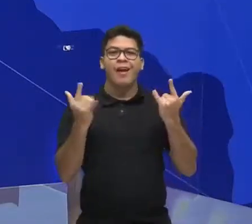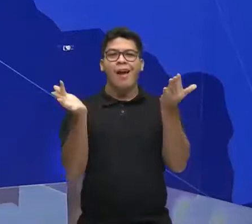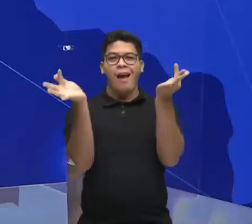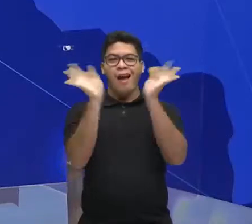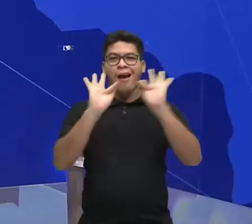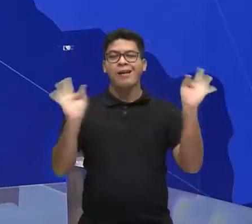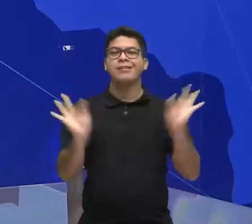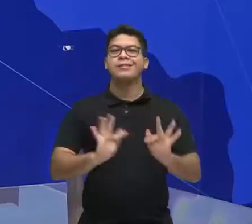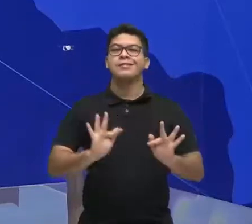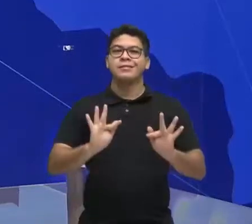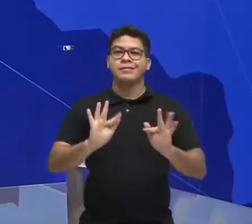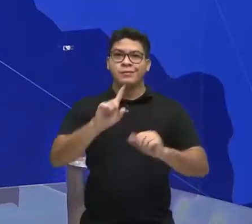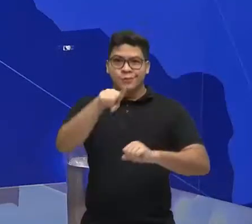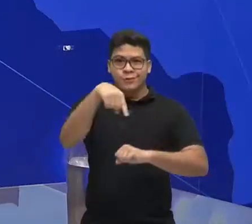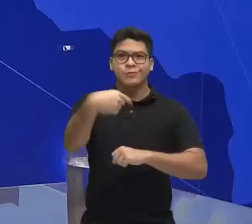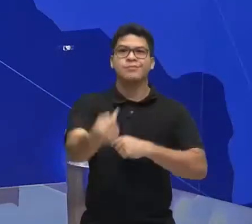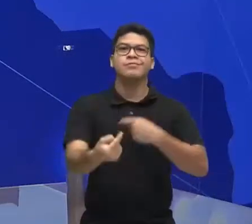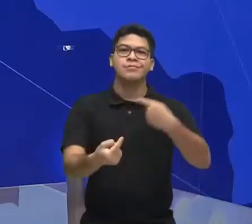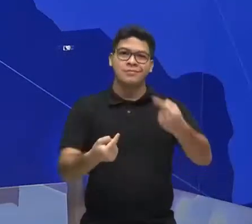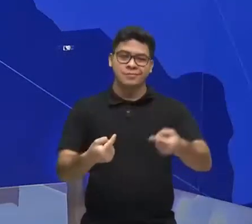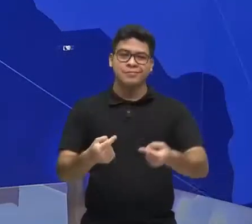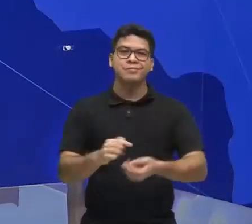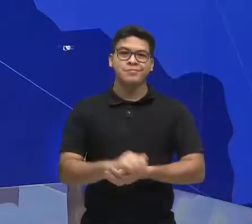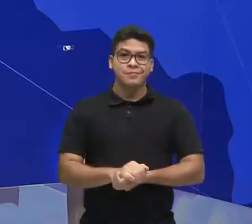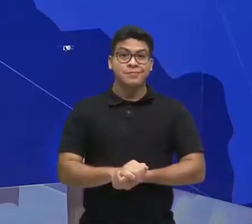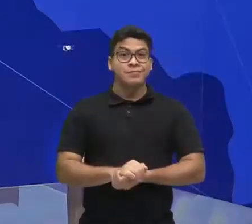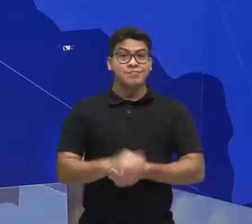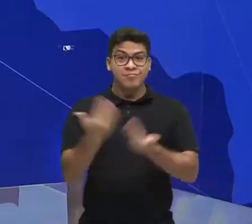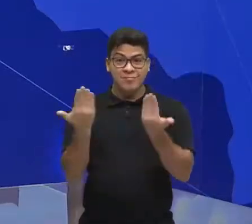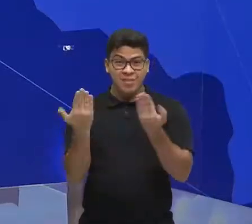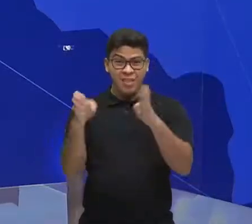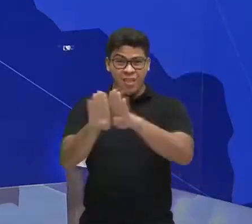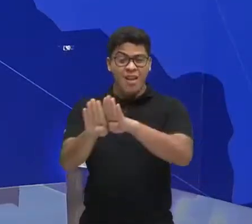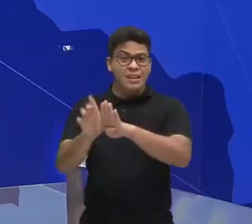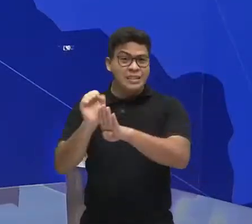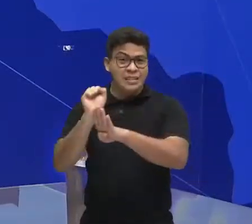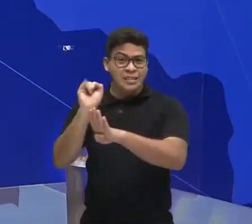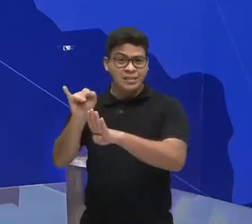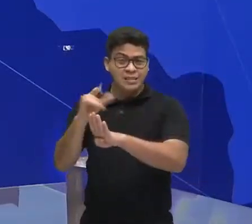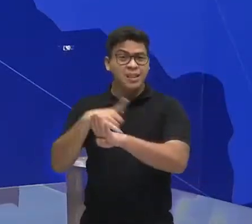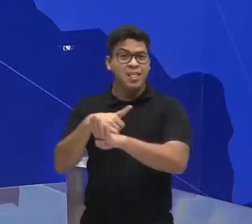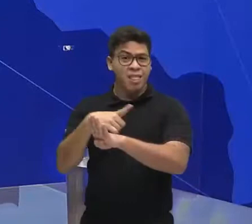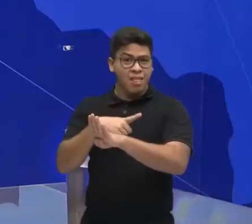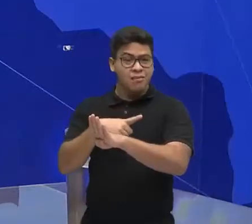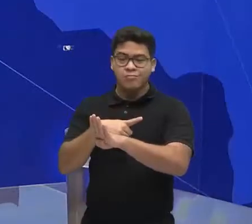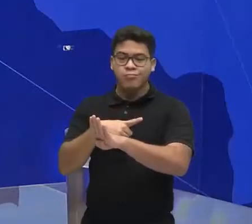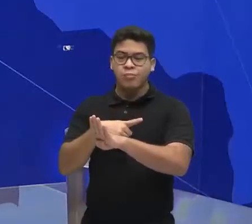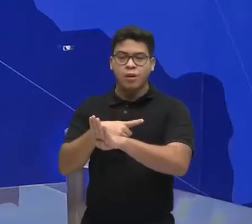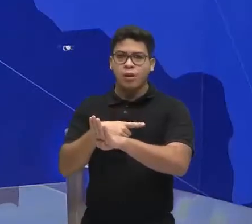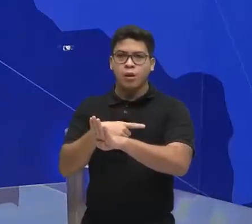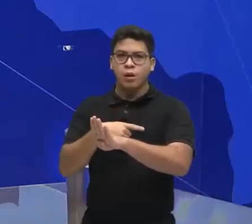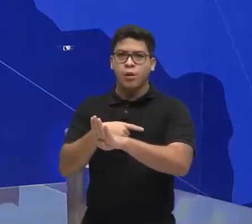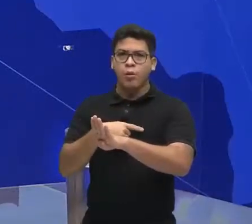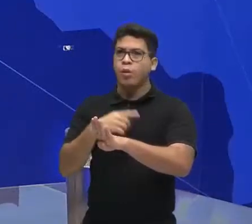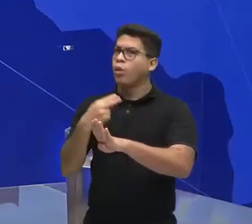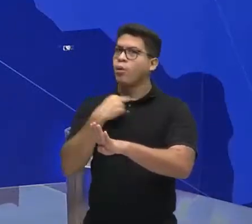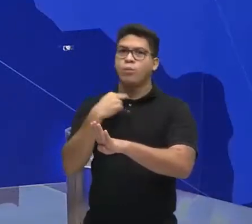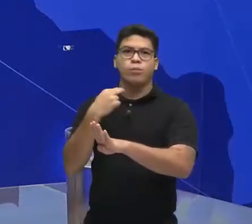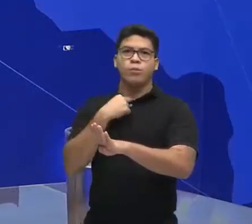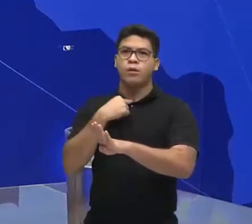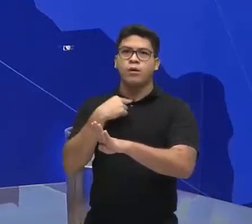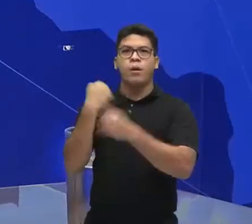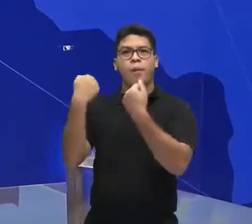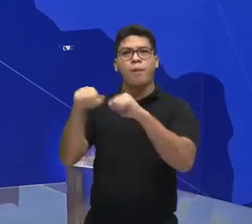sofrimento fecha essas portas, a gente precisa, de fato, ter isso como alerta, como alarme para